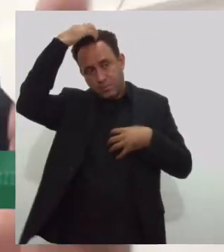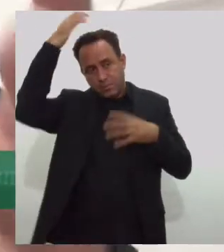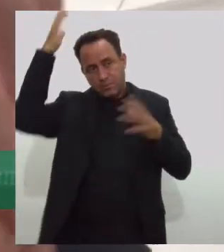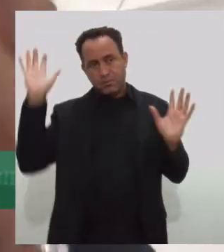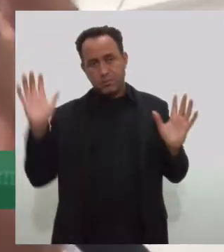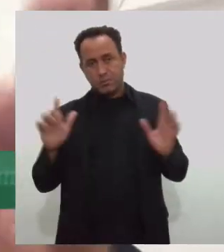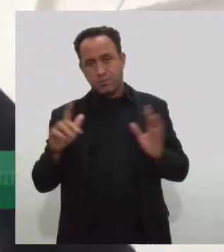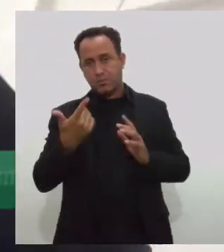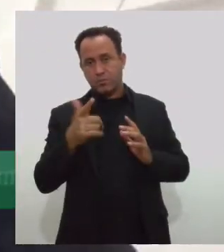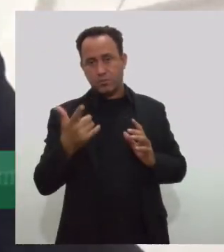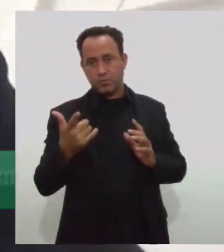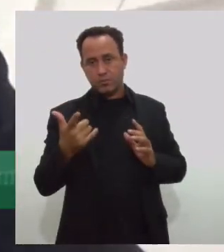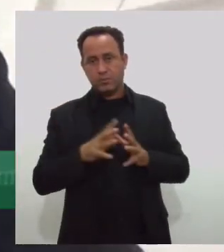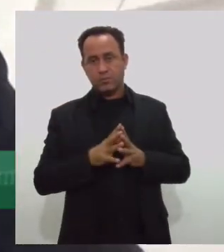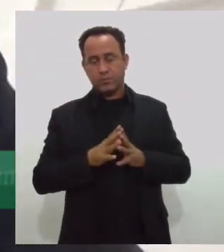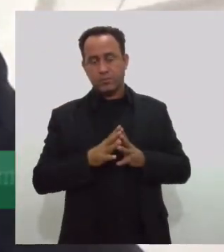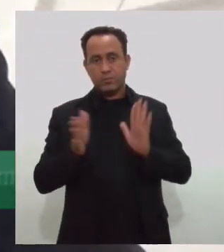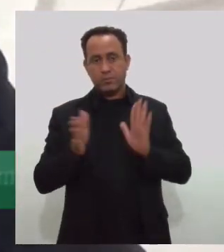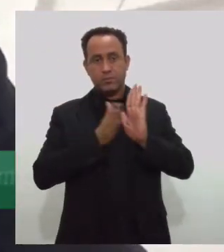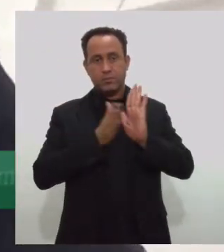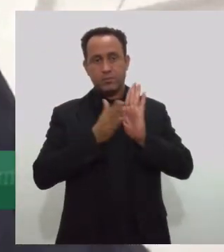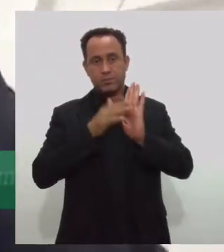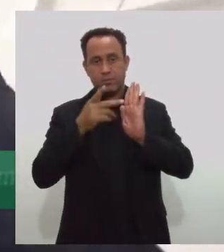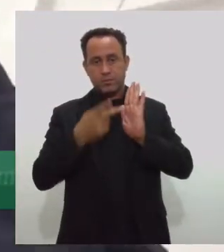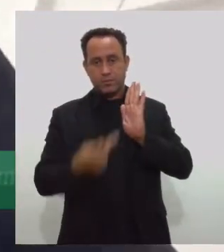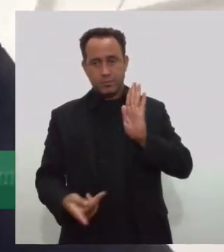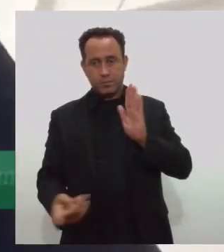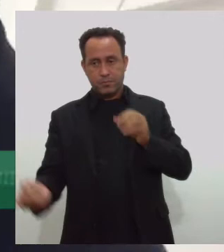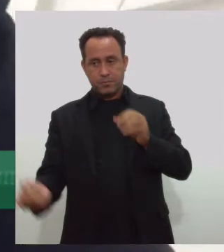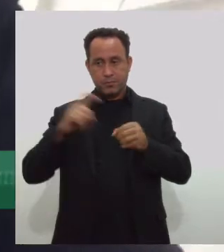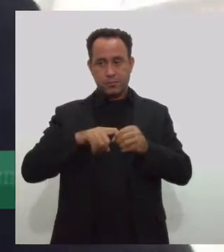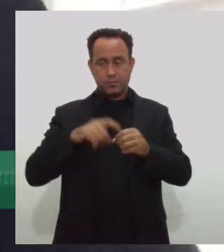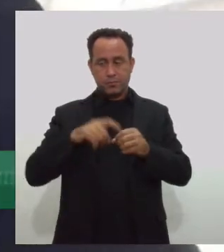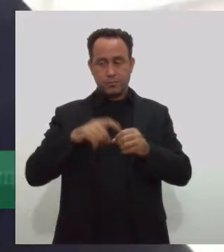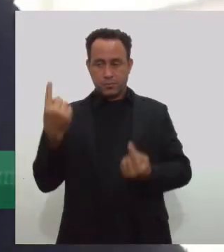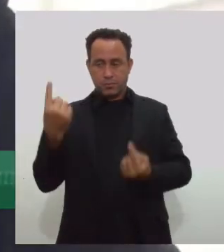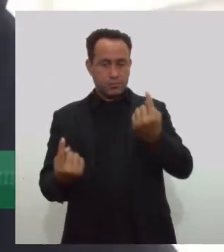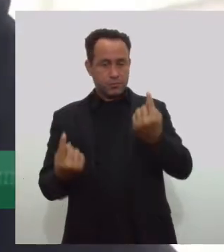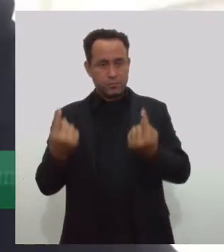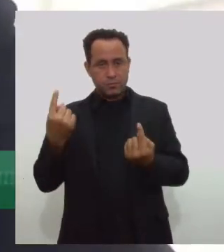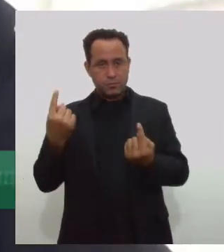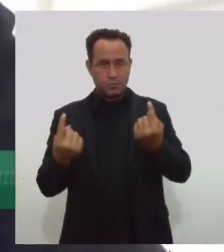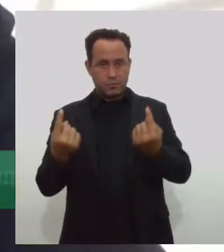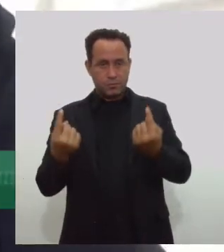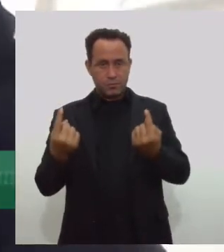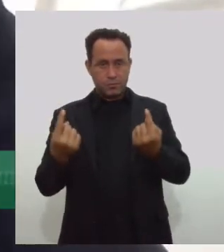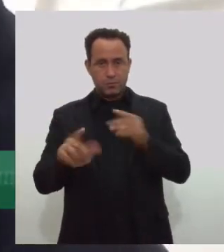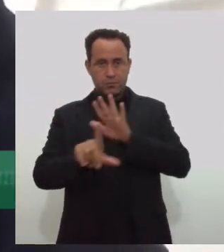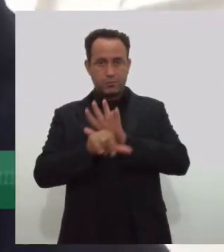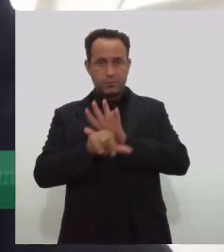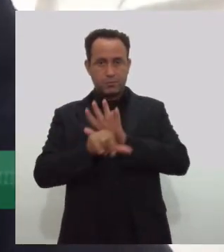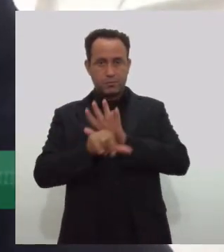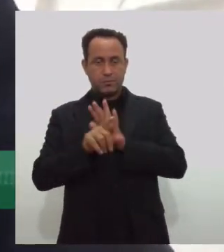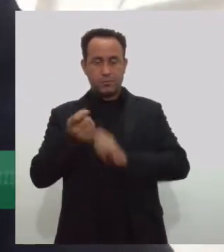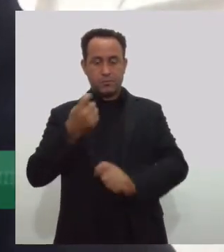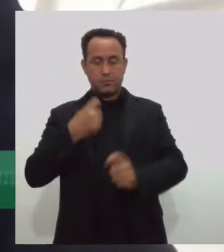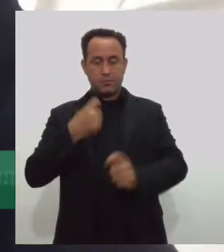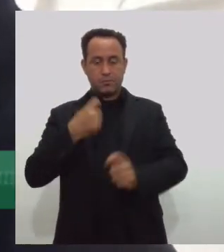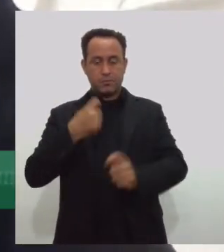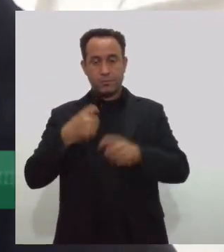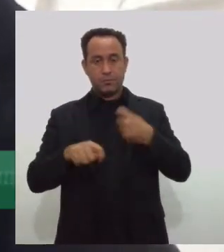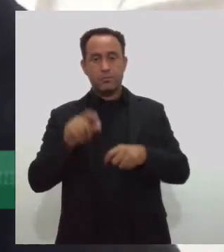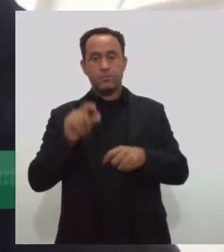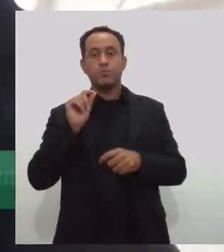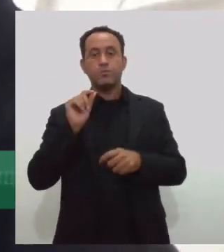O que é que essa proposta, voltando agora, fazendo esse paralelo para a nossa lei de improbidade administrativa, o que é